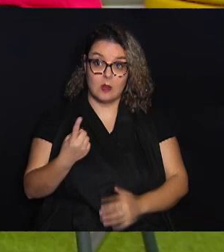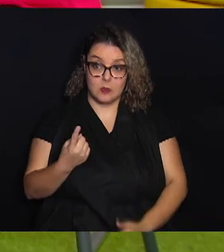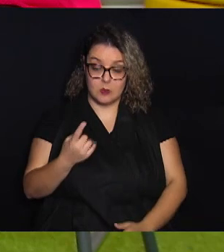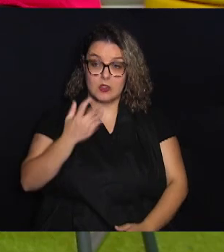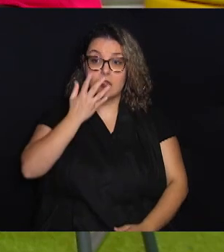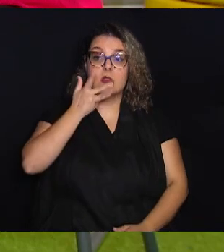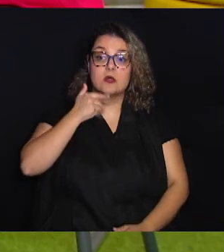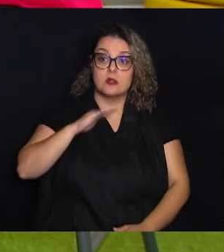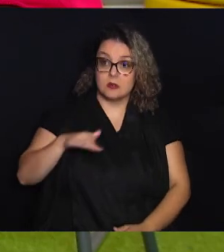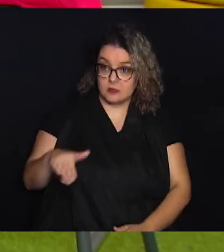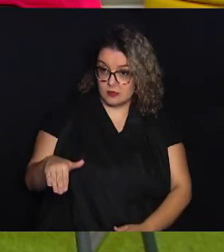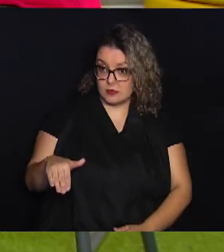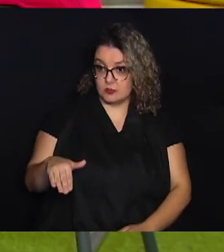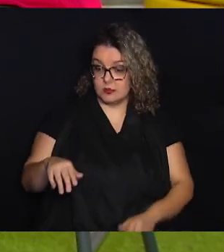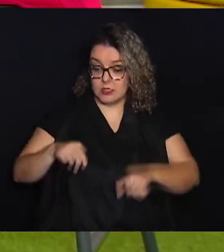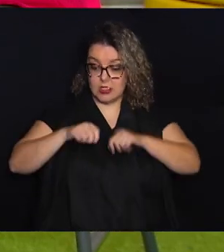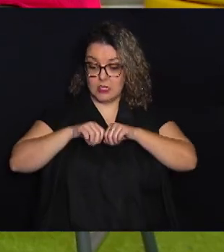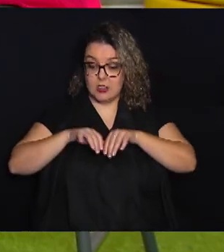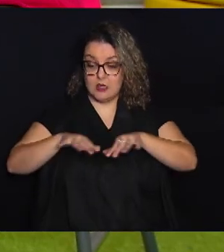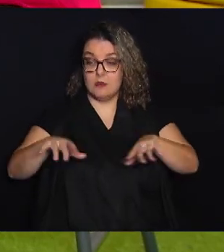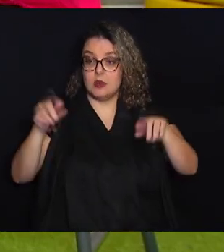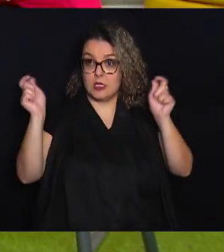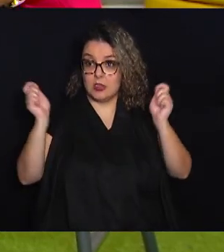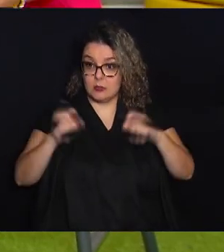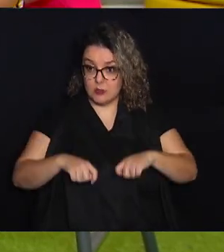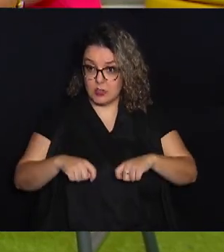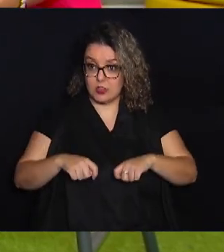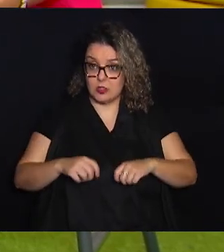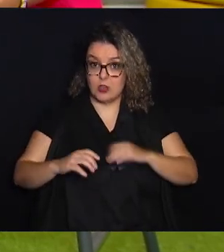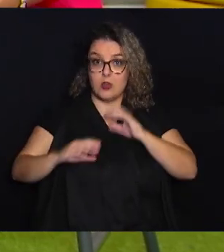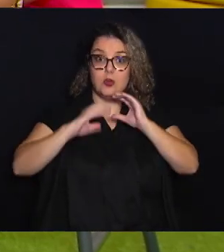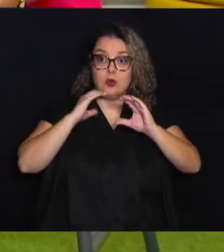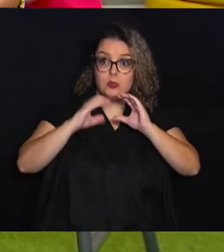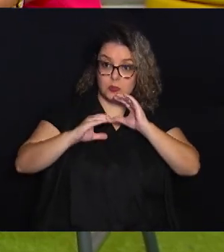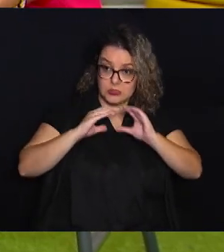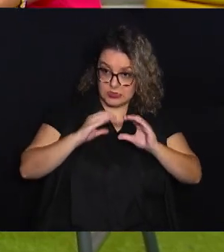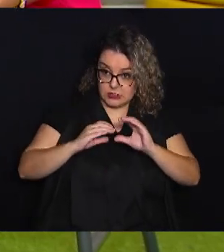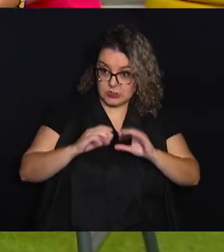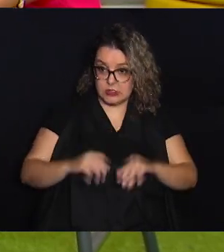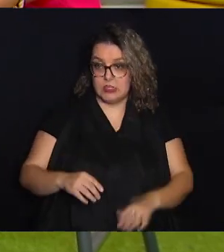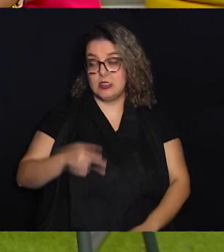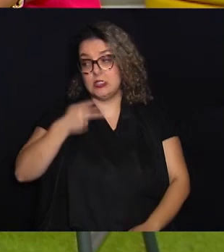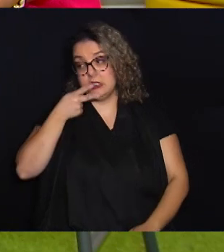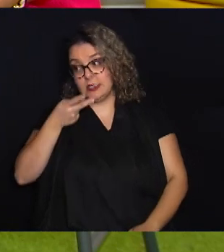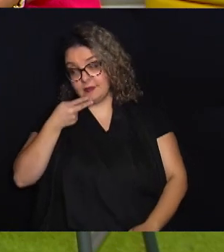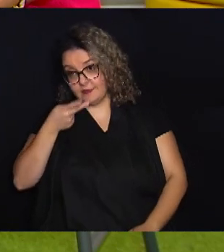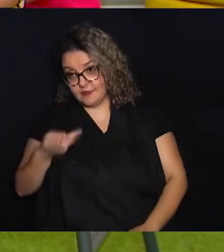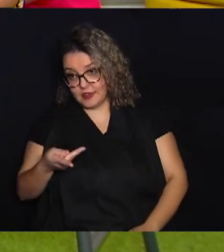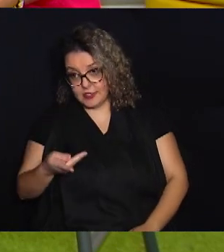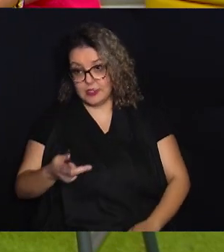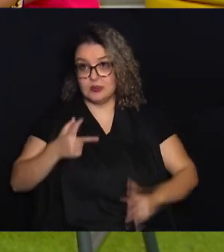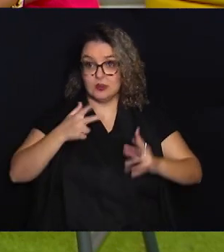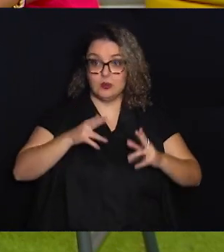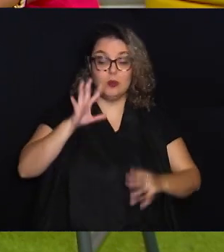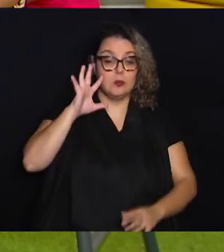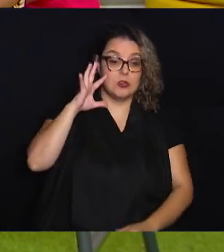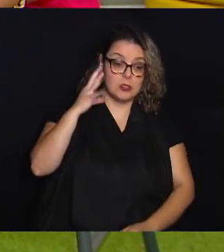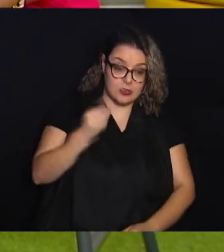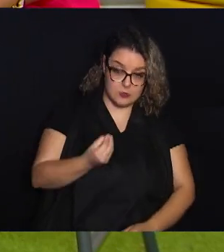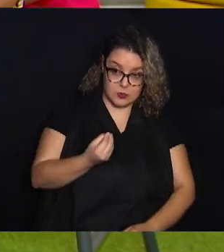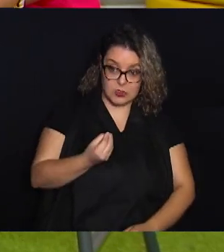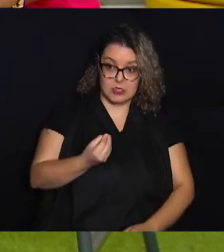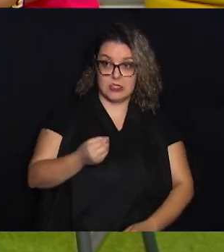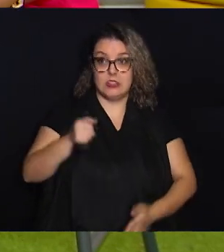criança ela amplia a sua capacidade comunicativa, tanto na fala, quanto na compreensão,